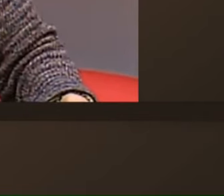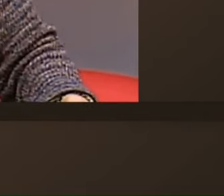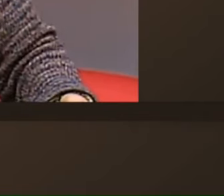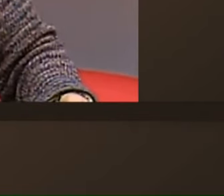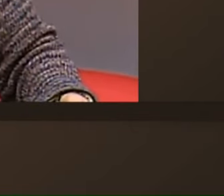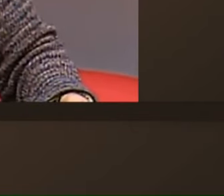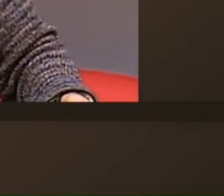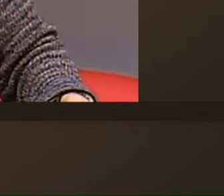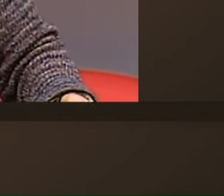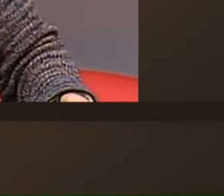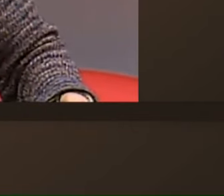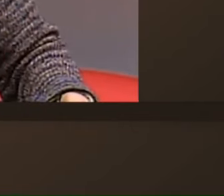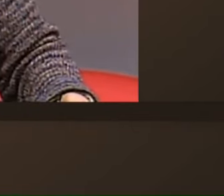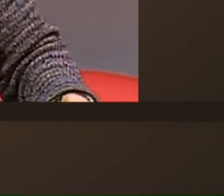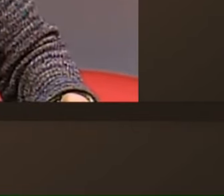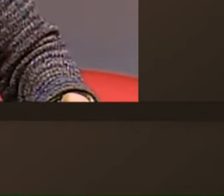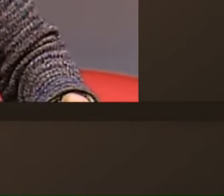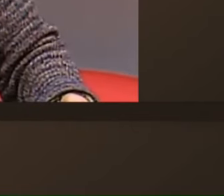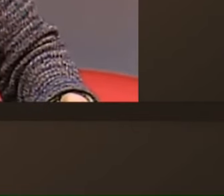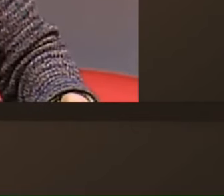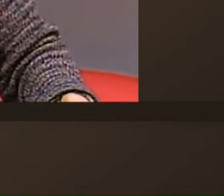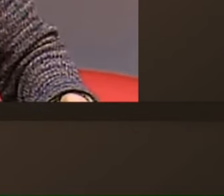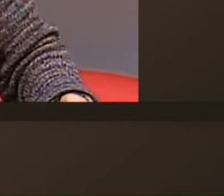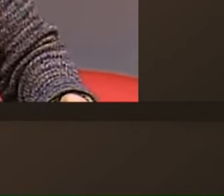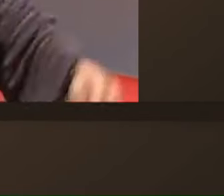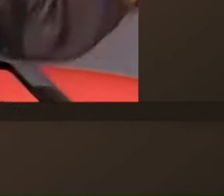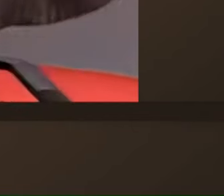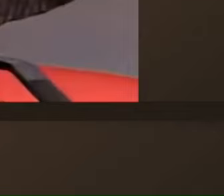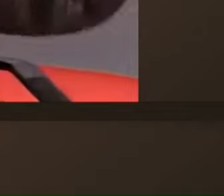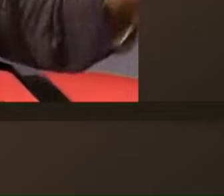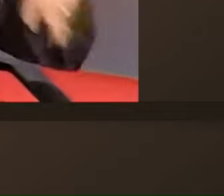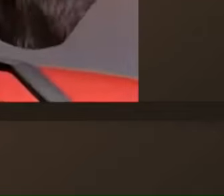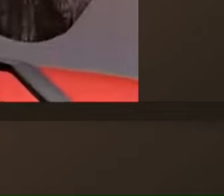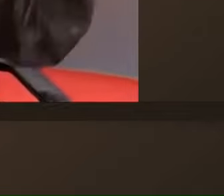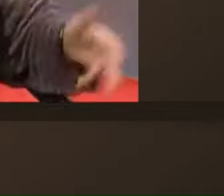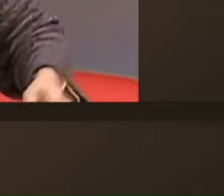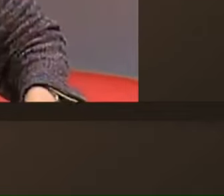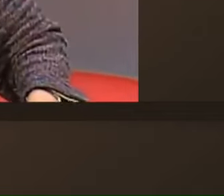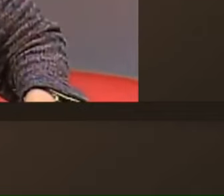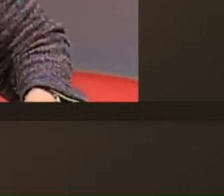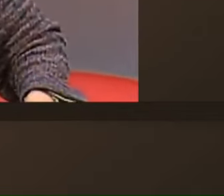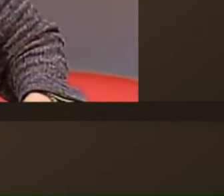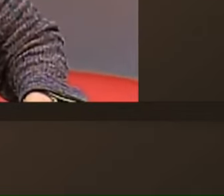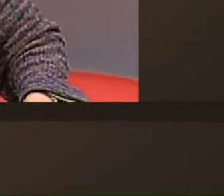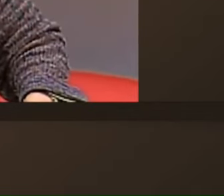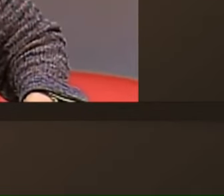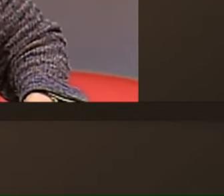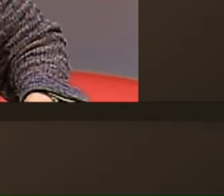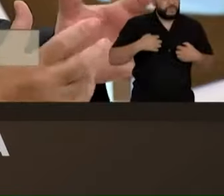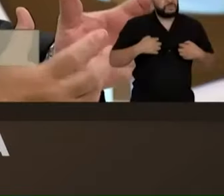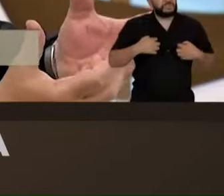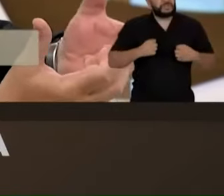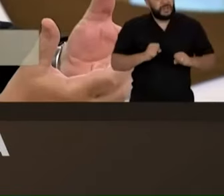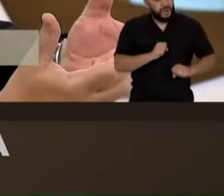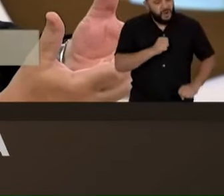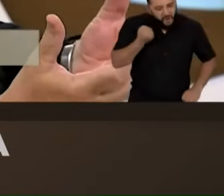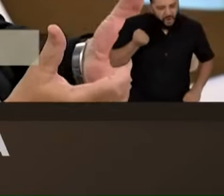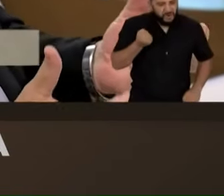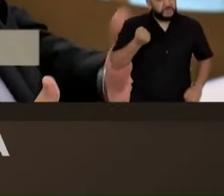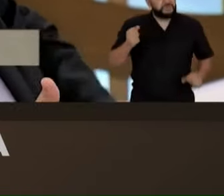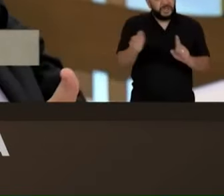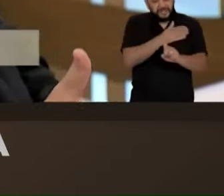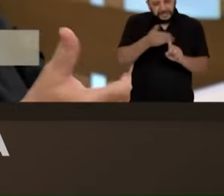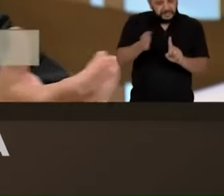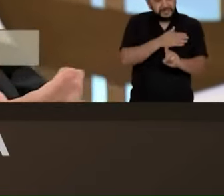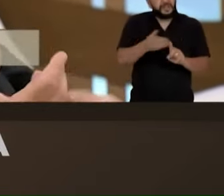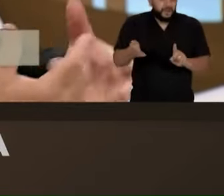Não pode ser apariguado do poder. Não pode passar um ano e meio dizendo que está tudo bem e depois bater pesado. Claro que não é